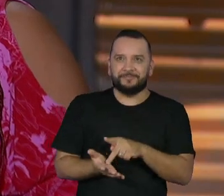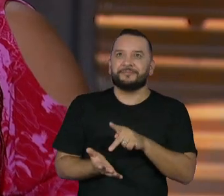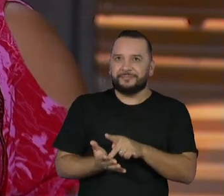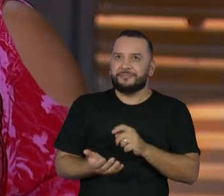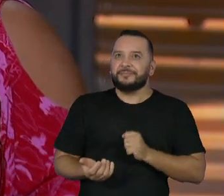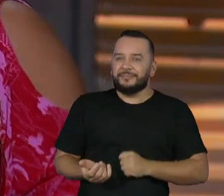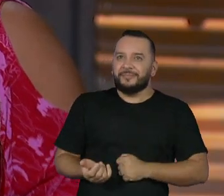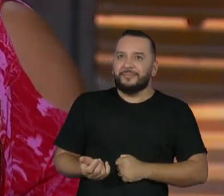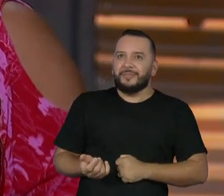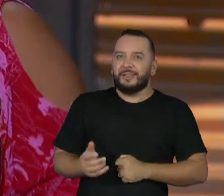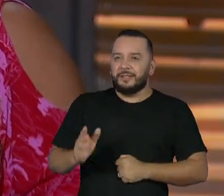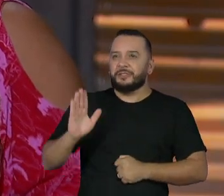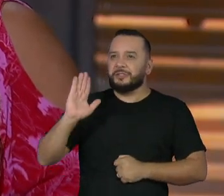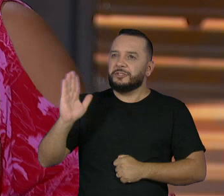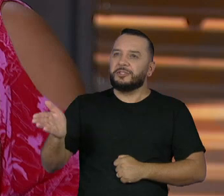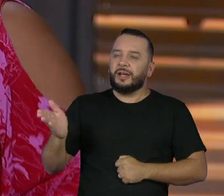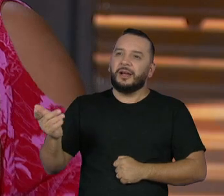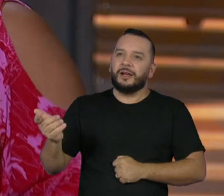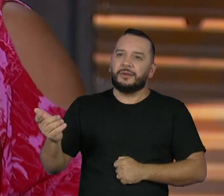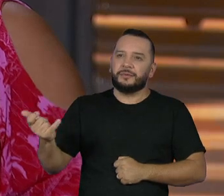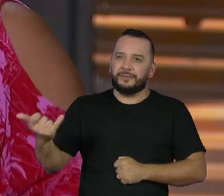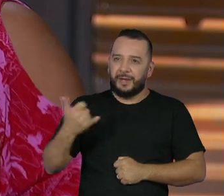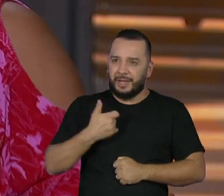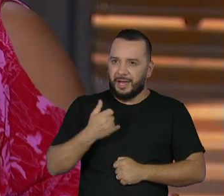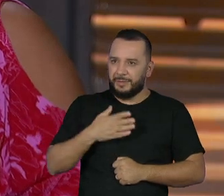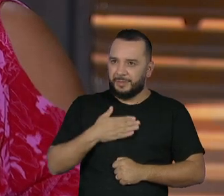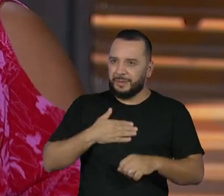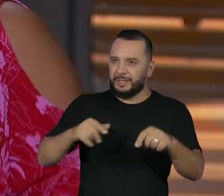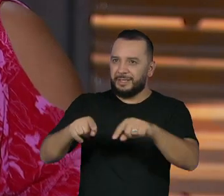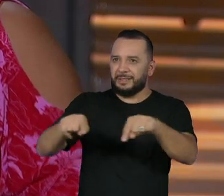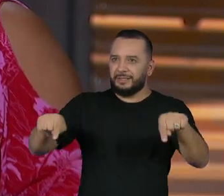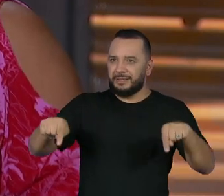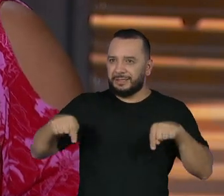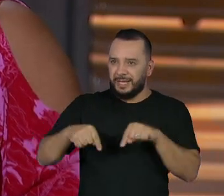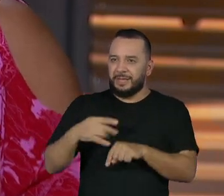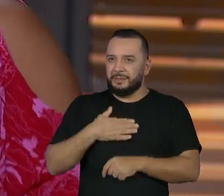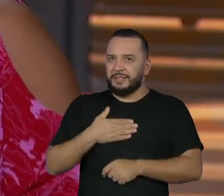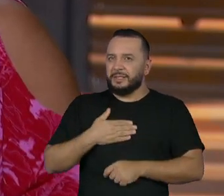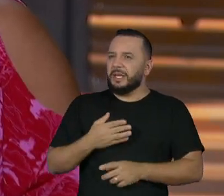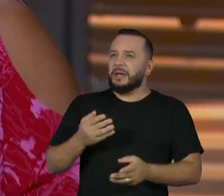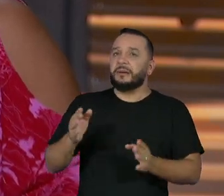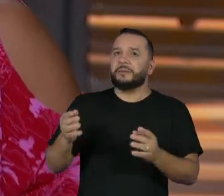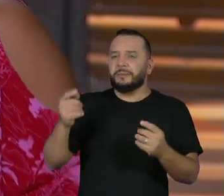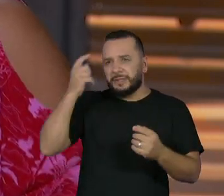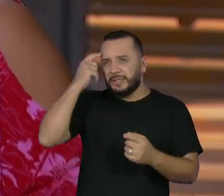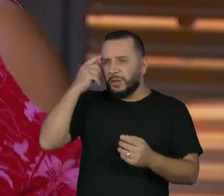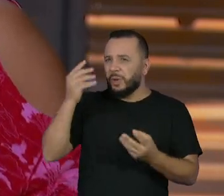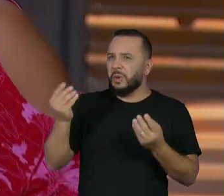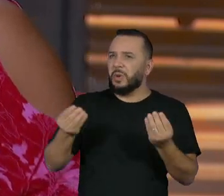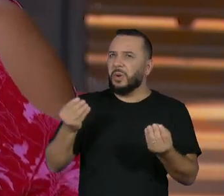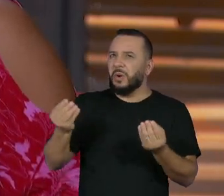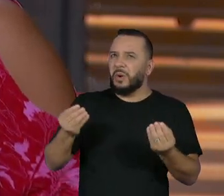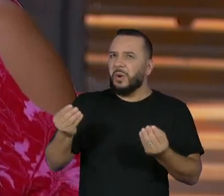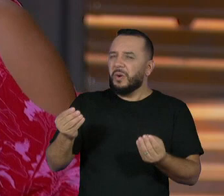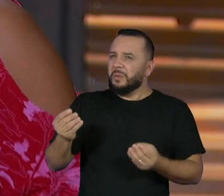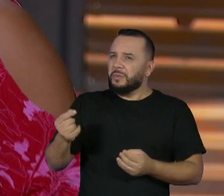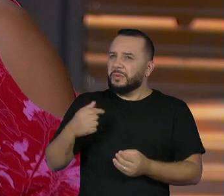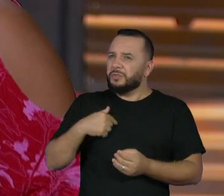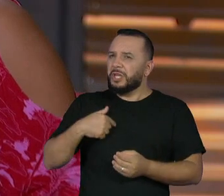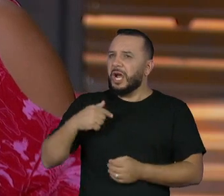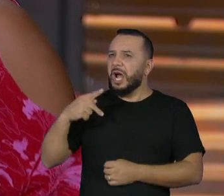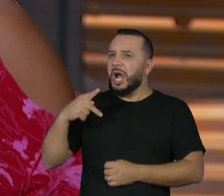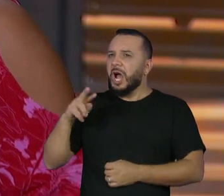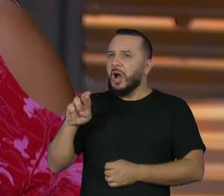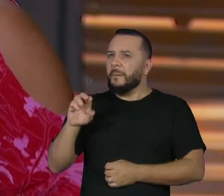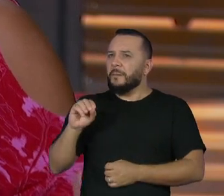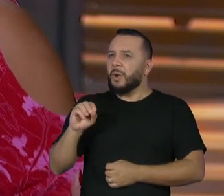Eu ouvi, né, de gente na minha sala que achava um absurdo ter pessoas pró-unistas como eu na mesma sala que